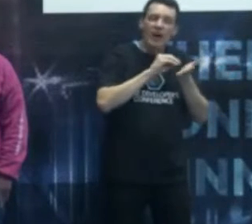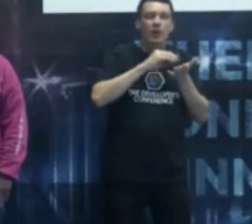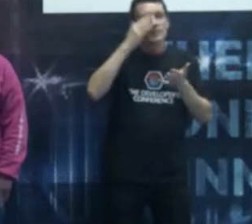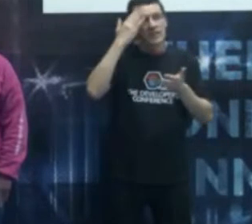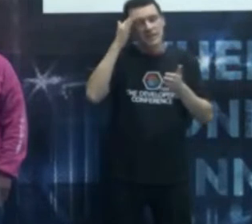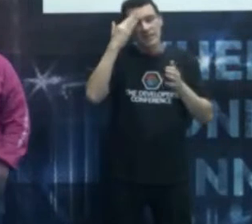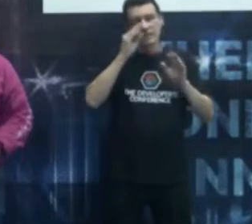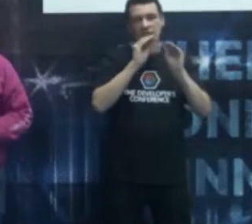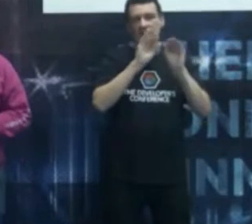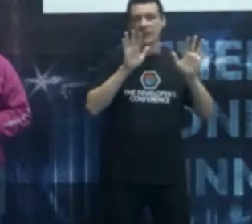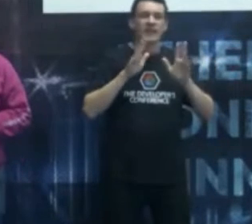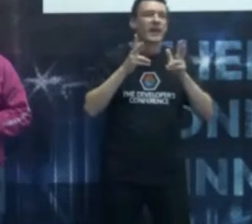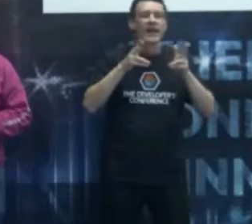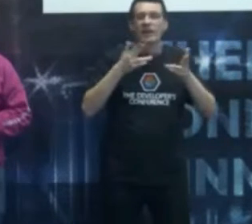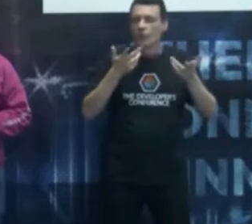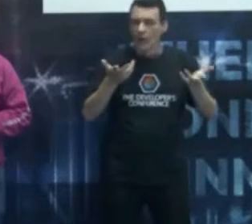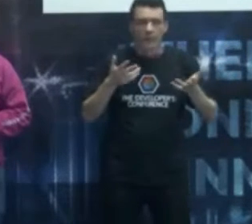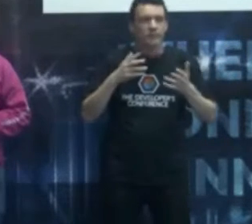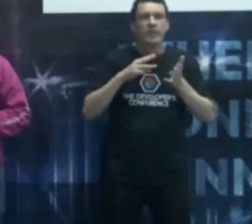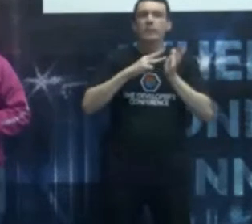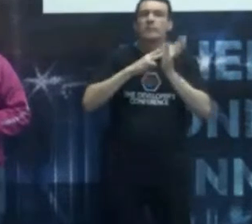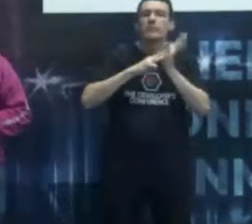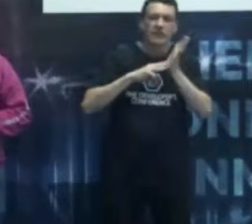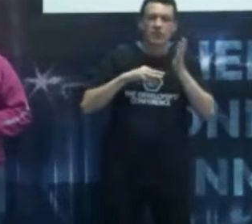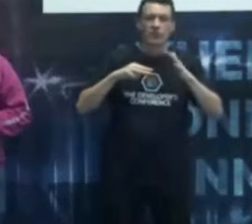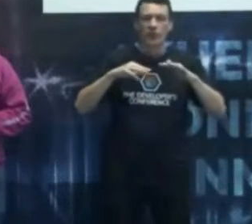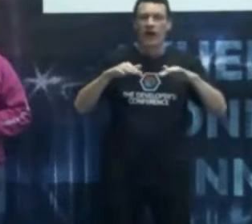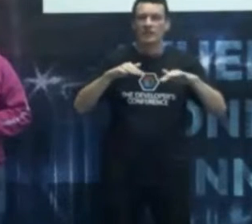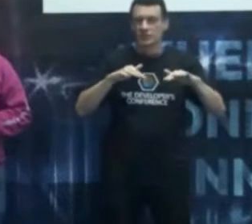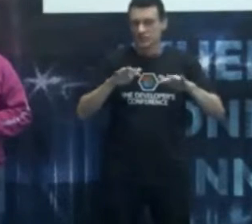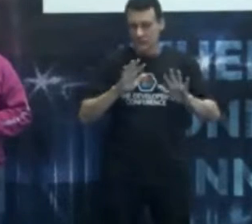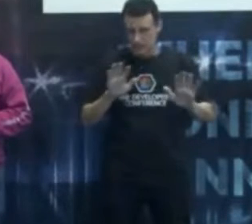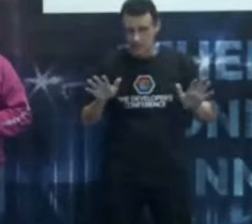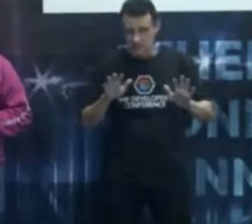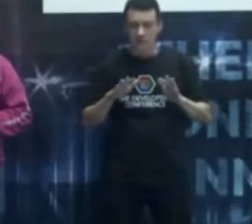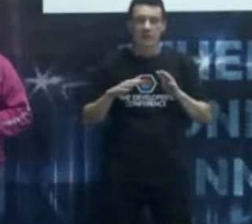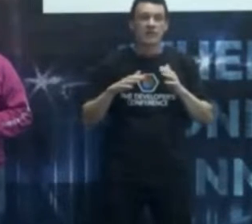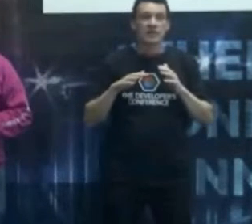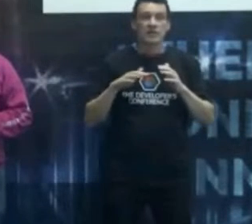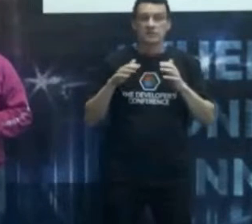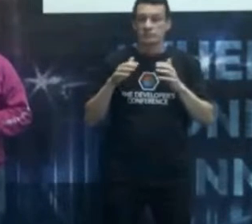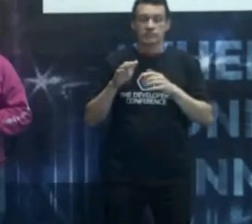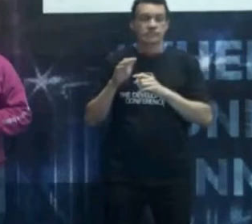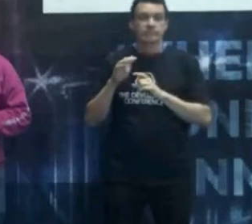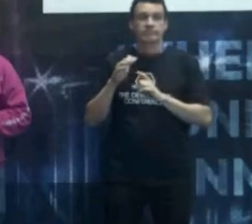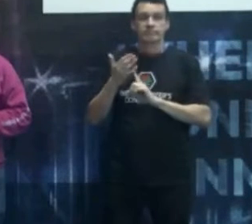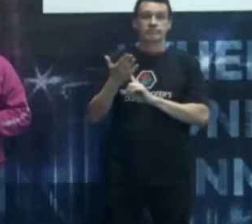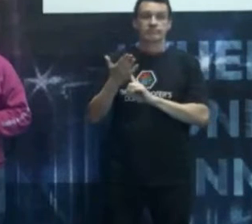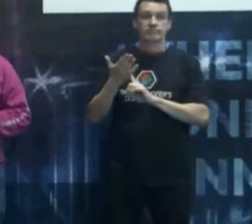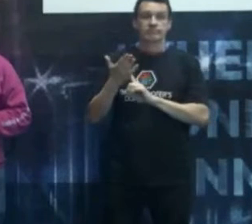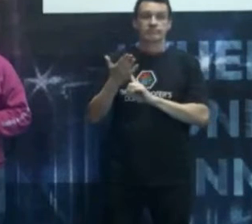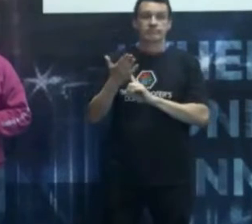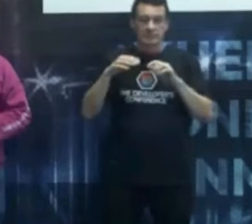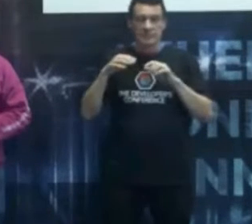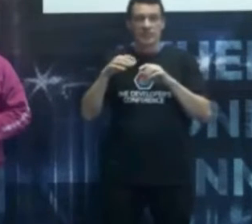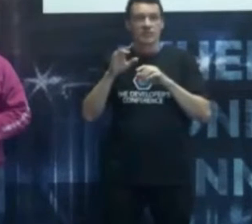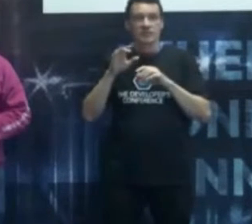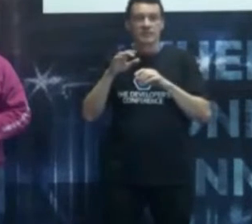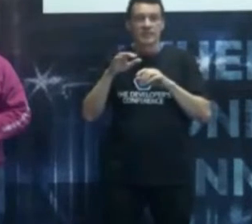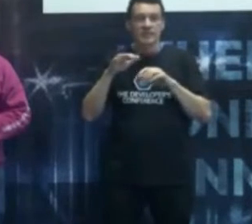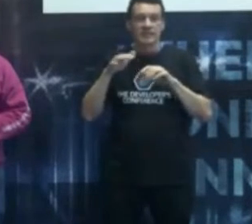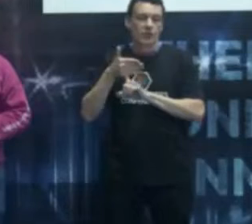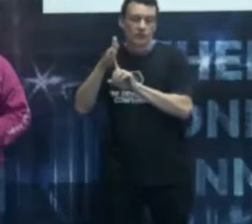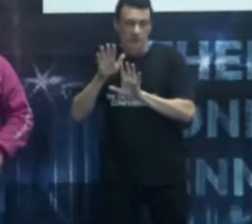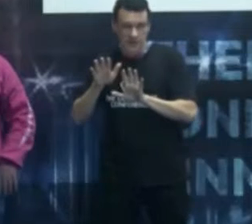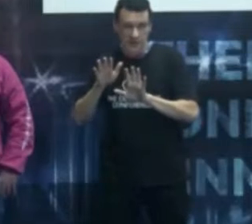Agile ficou muito patente na área da tecnologia, mas pode ser aplicado em qualquer coisa. Assim como a cultura